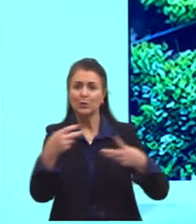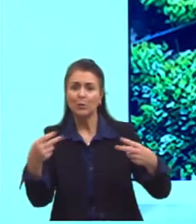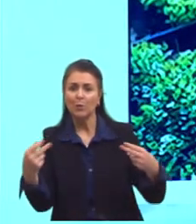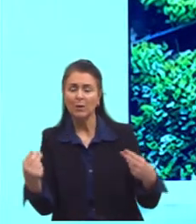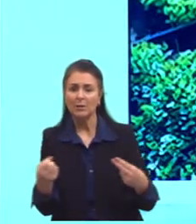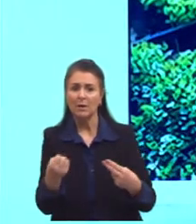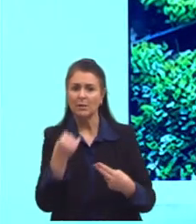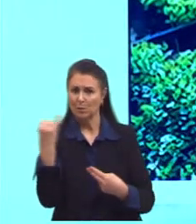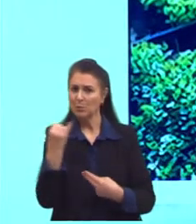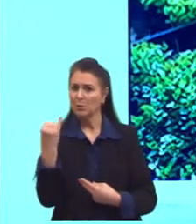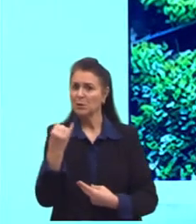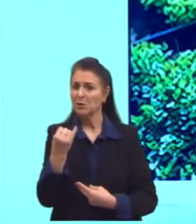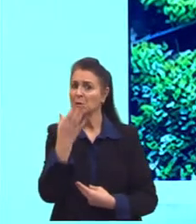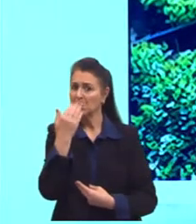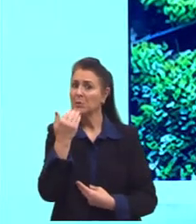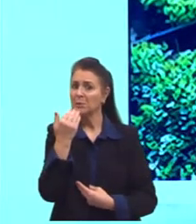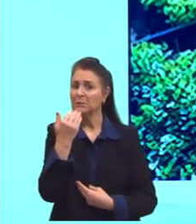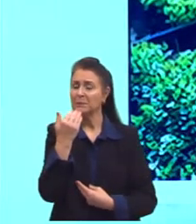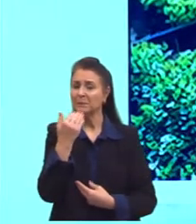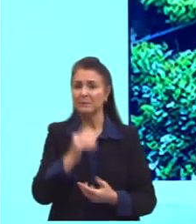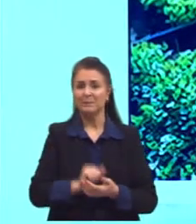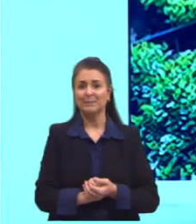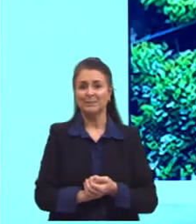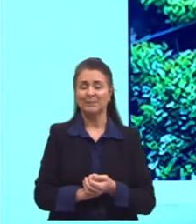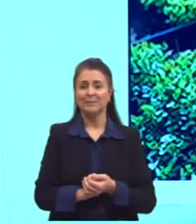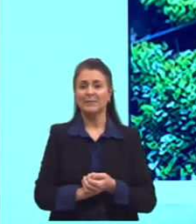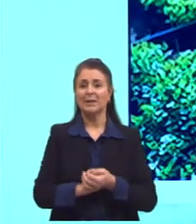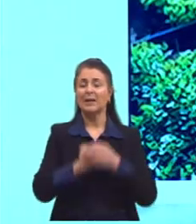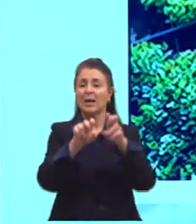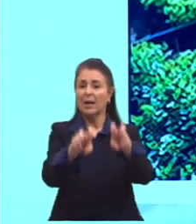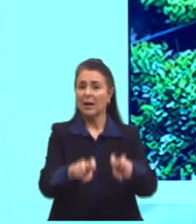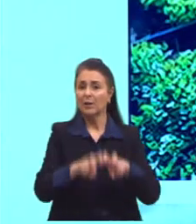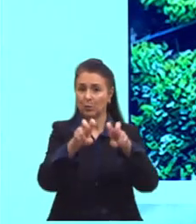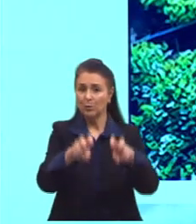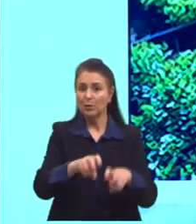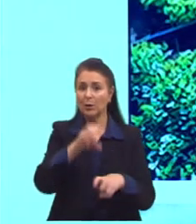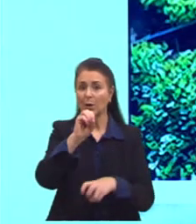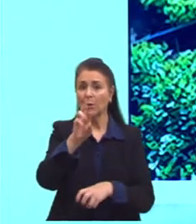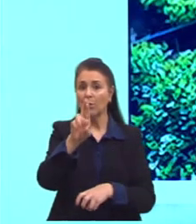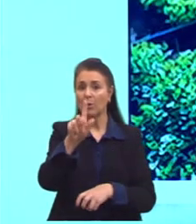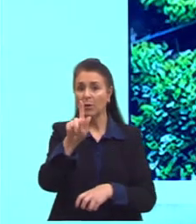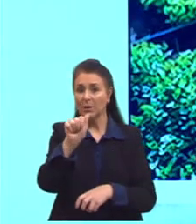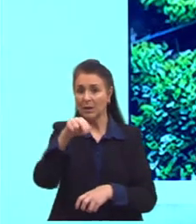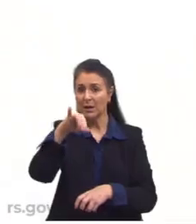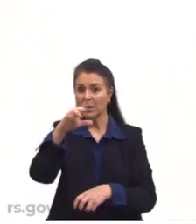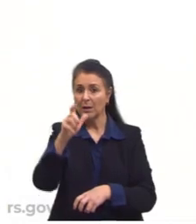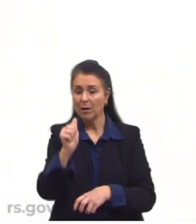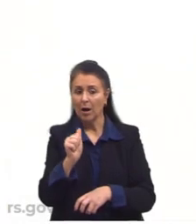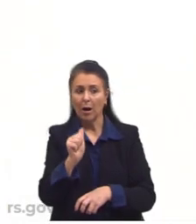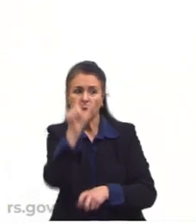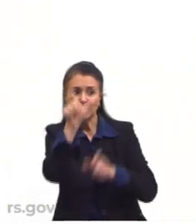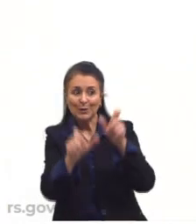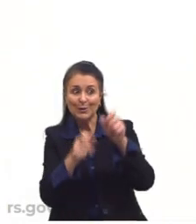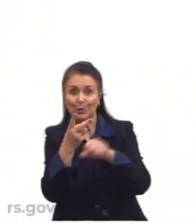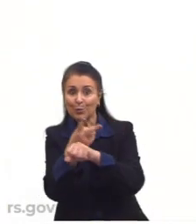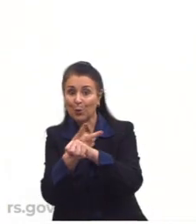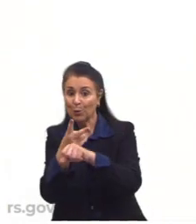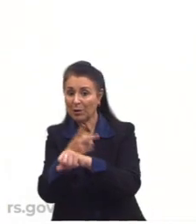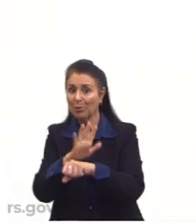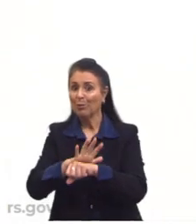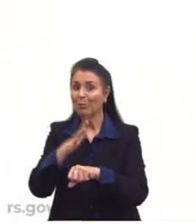justamente essa essa produção agricultura orgânica Então tá crescendo né as pessoas estão buscando